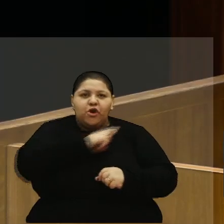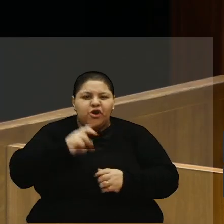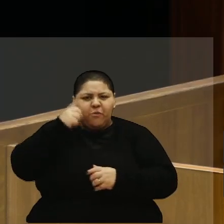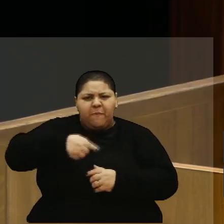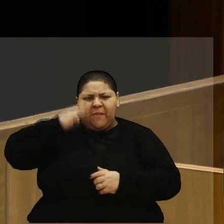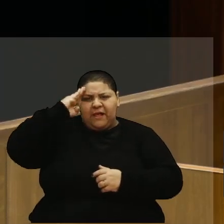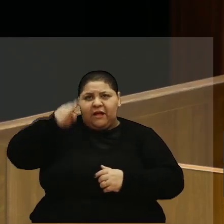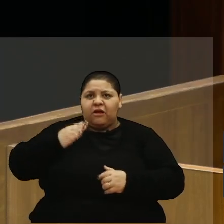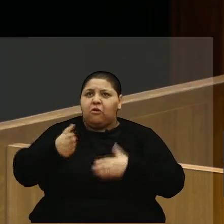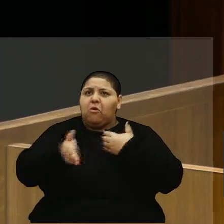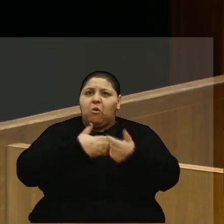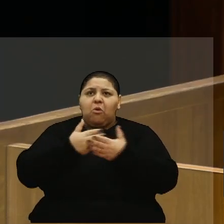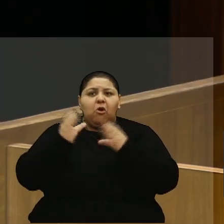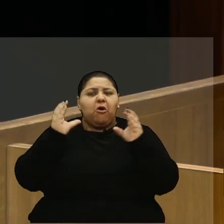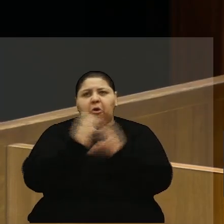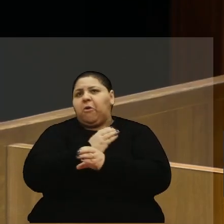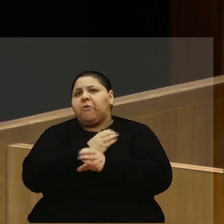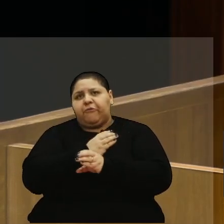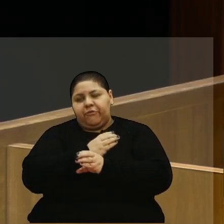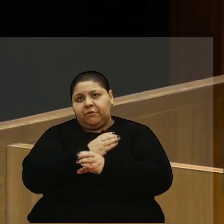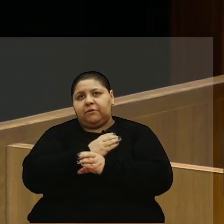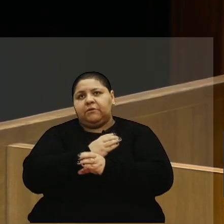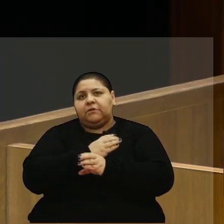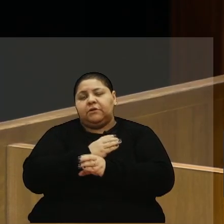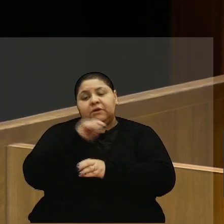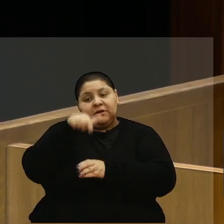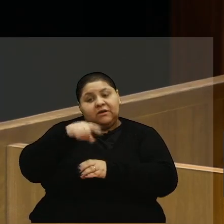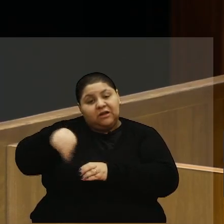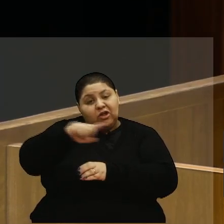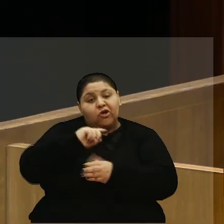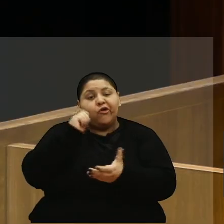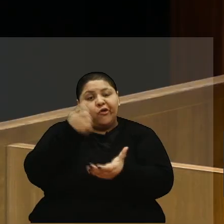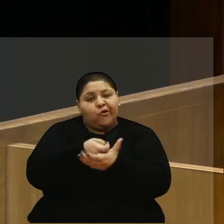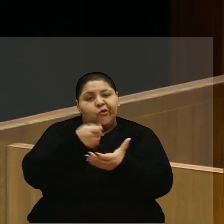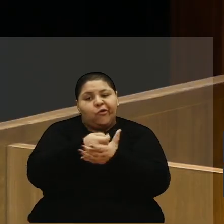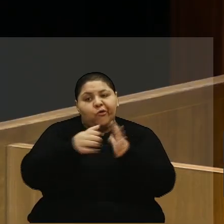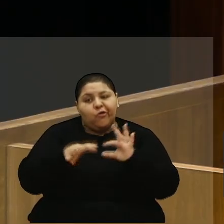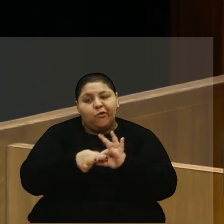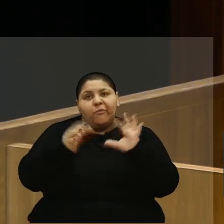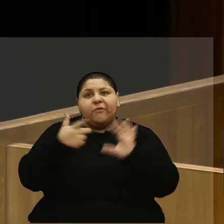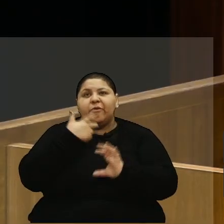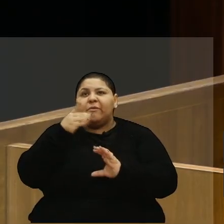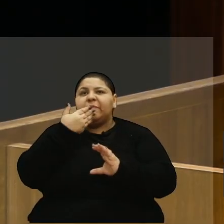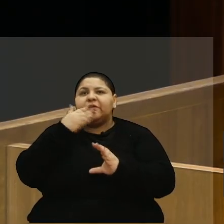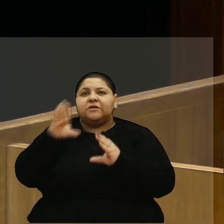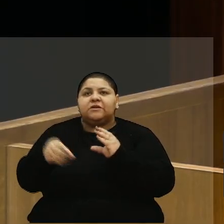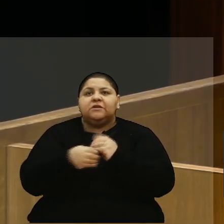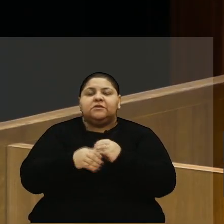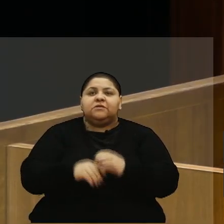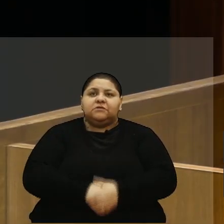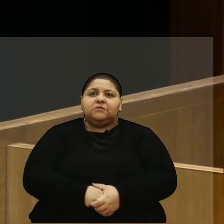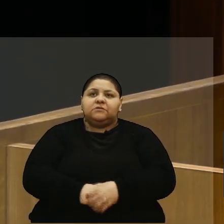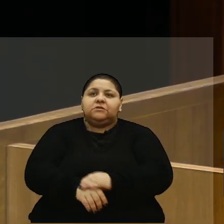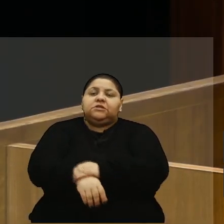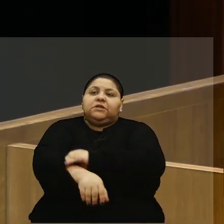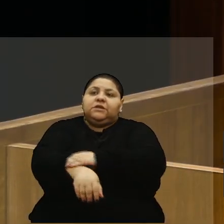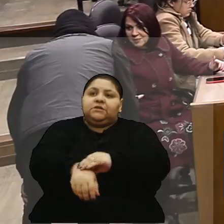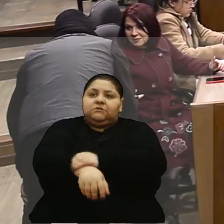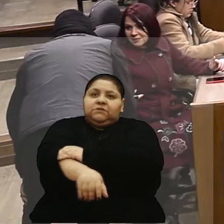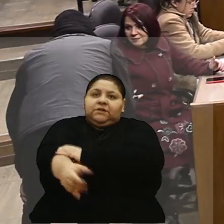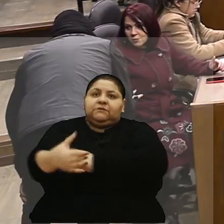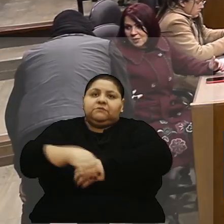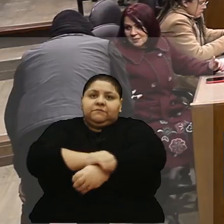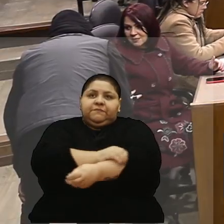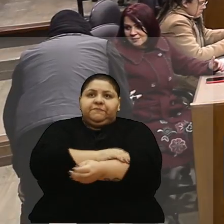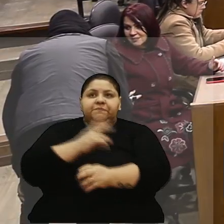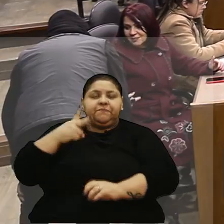qualquer totalitário que seja. Então aqui cabe a nós lutar por liberdade de expressão. Quem pediu primeiro? Vereador Caleb, de imediato. Vereador